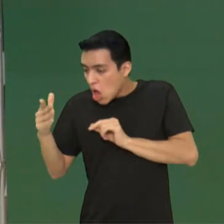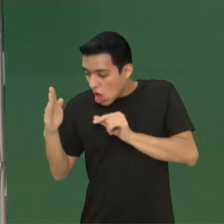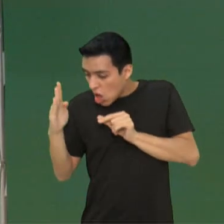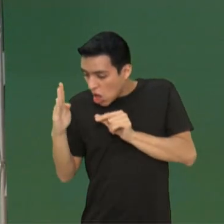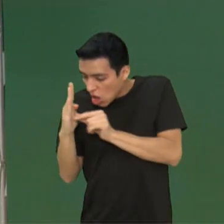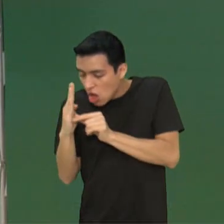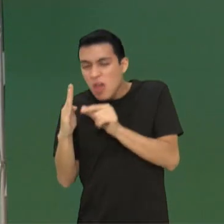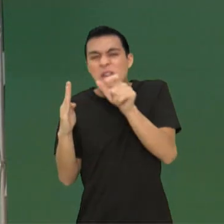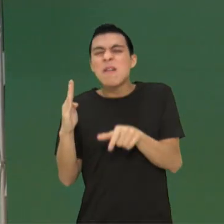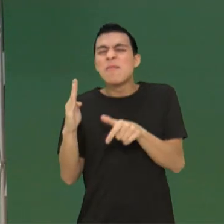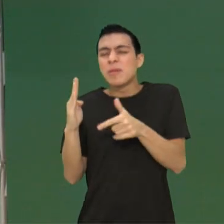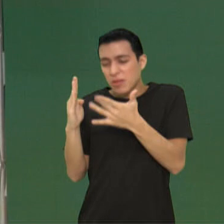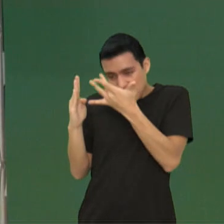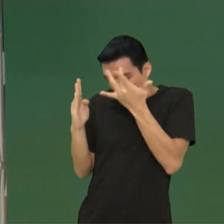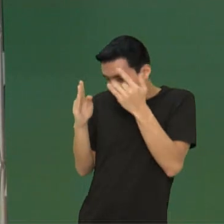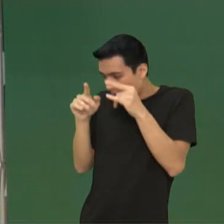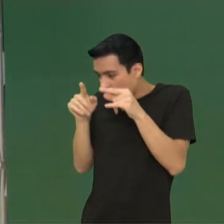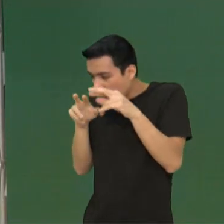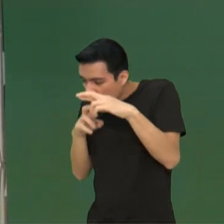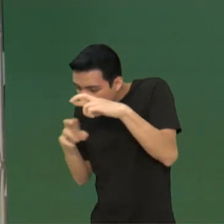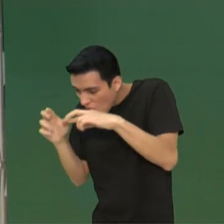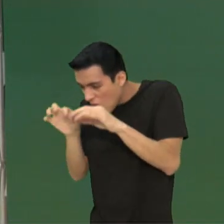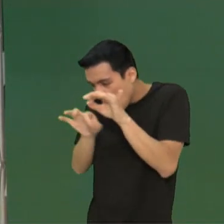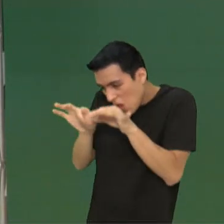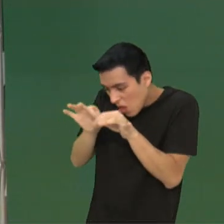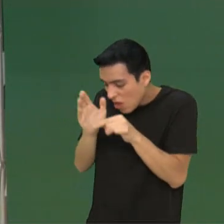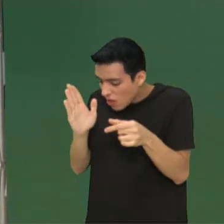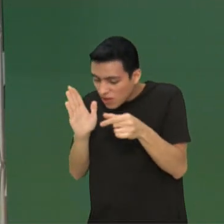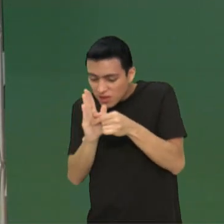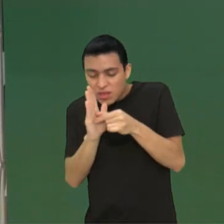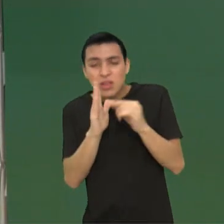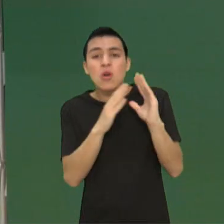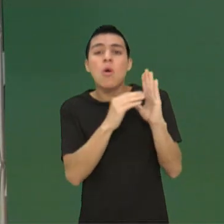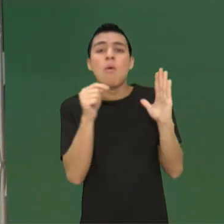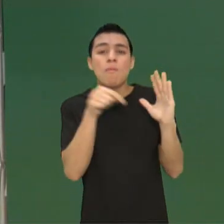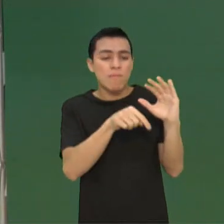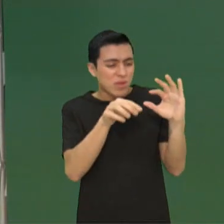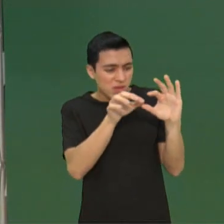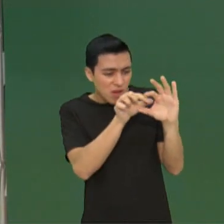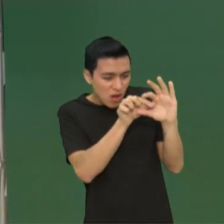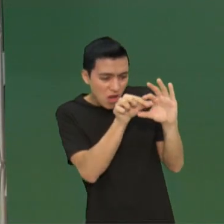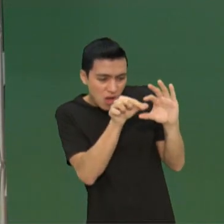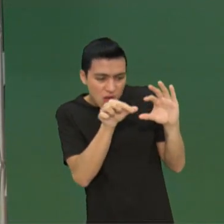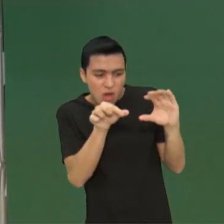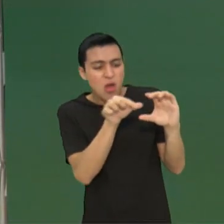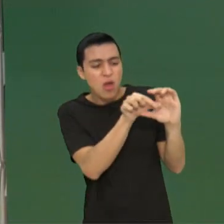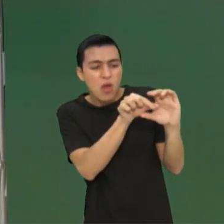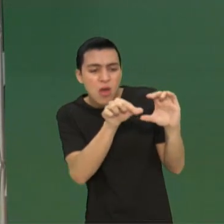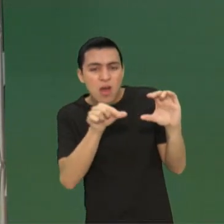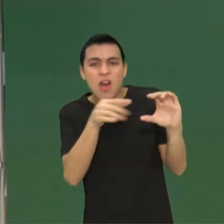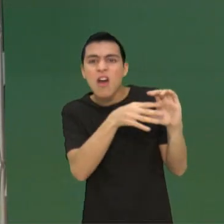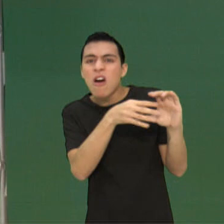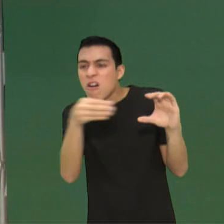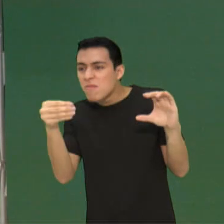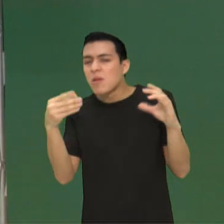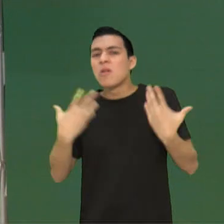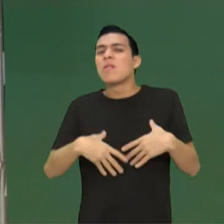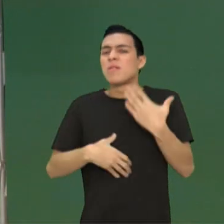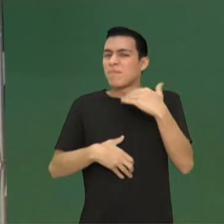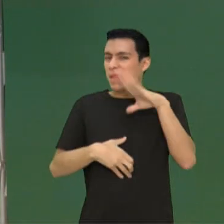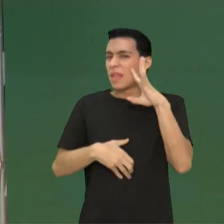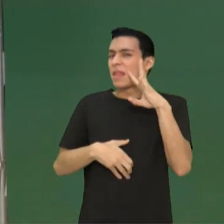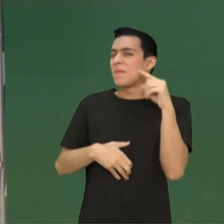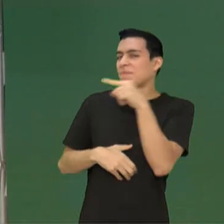desenvolveu, que imita a parte da célula que produz essa substância. Que legal, né? Mais legal ainda quando a gente vê essa